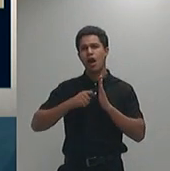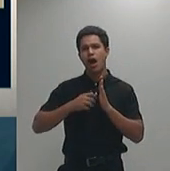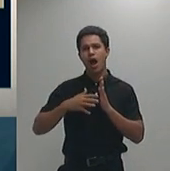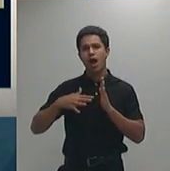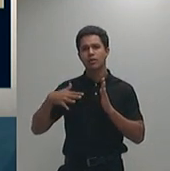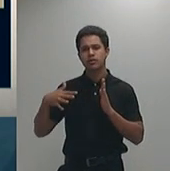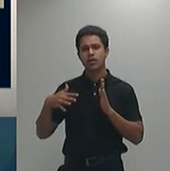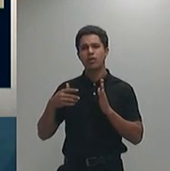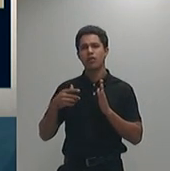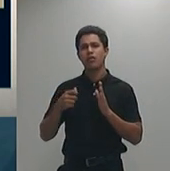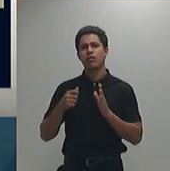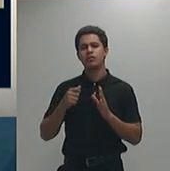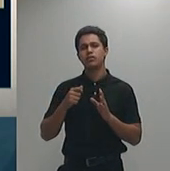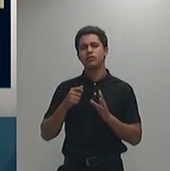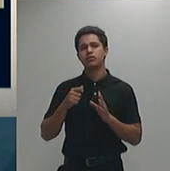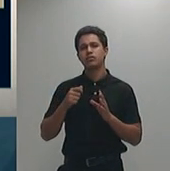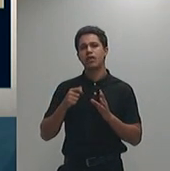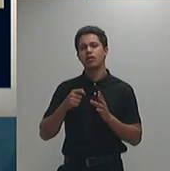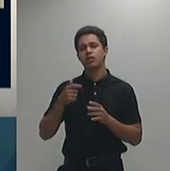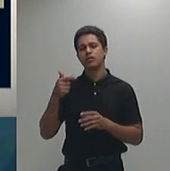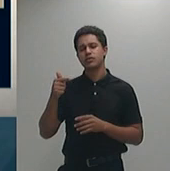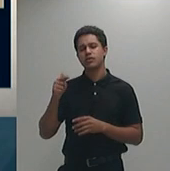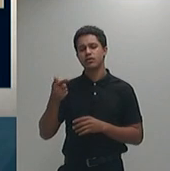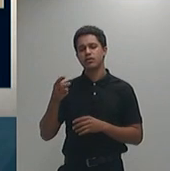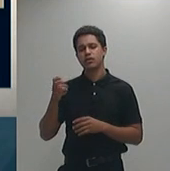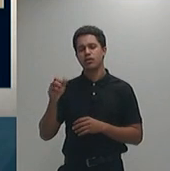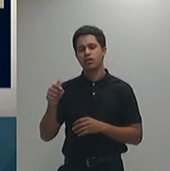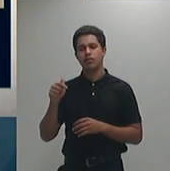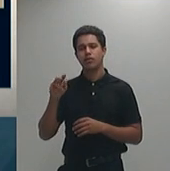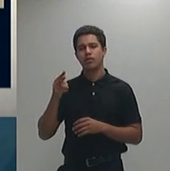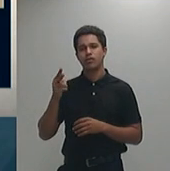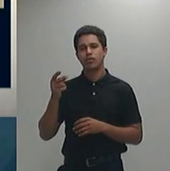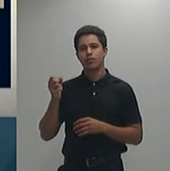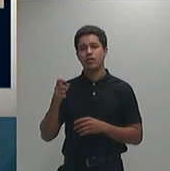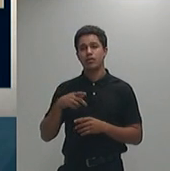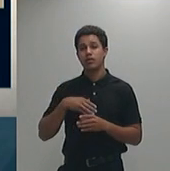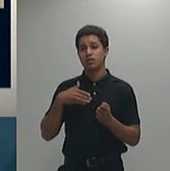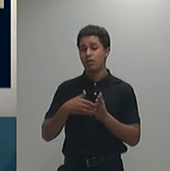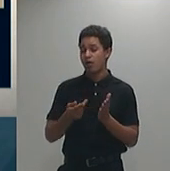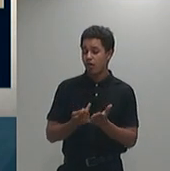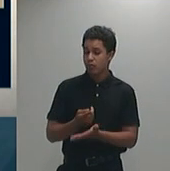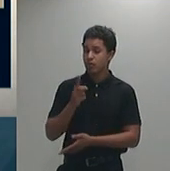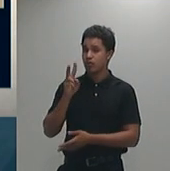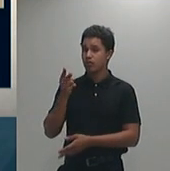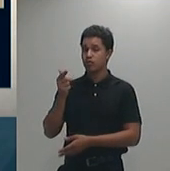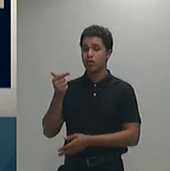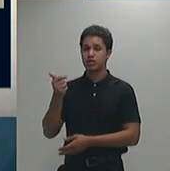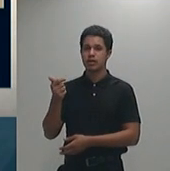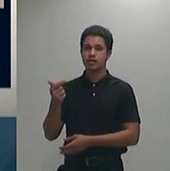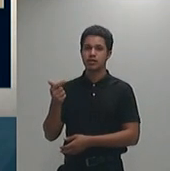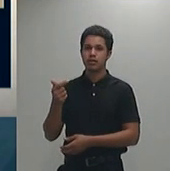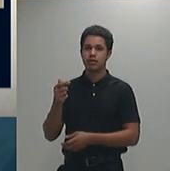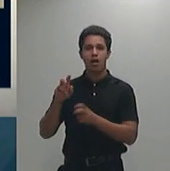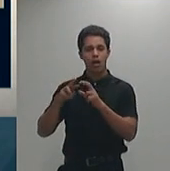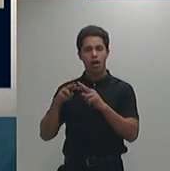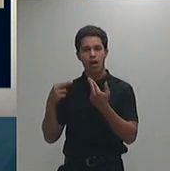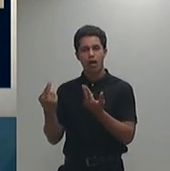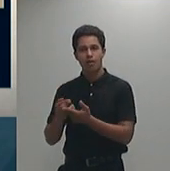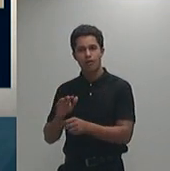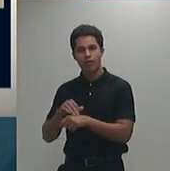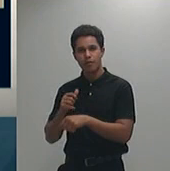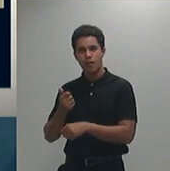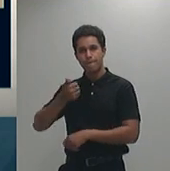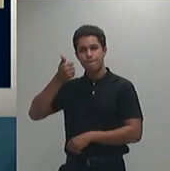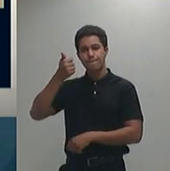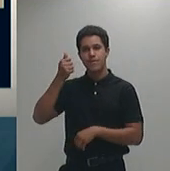159 246 dali da SS em 2017 assembleia geral extraordinária foi convocada para o dia primeiro de